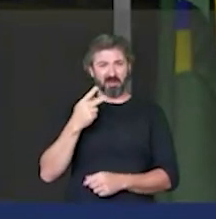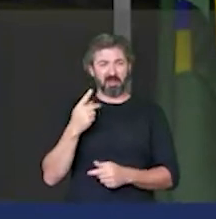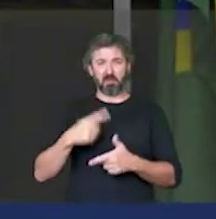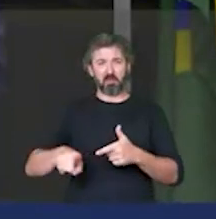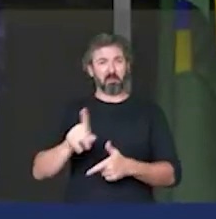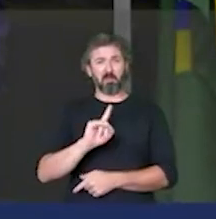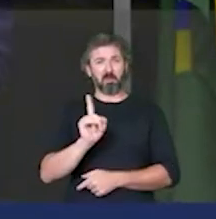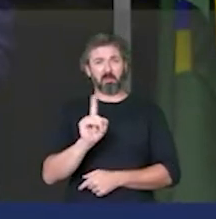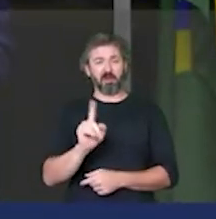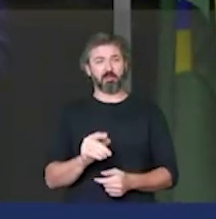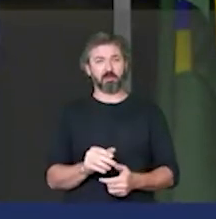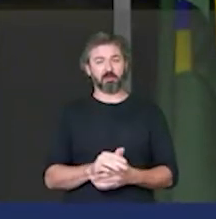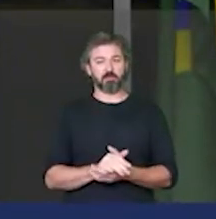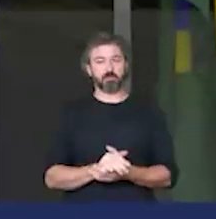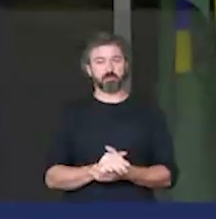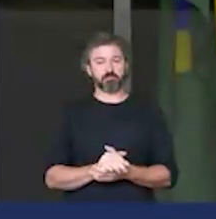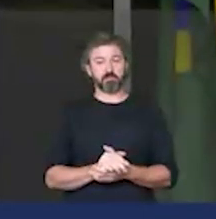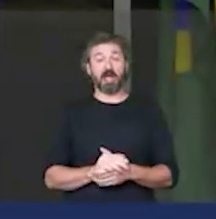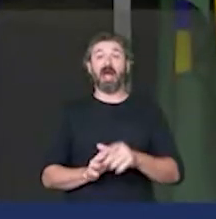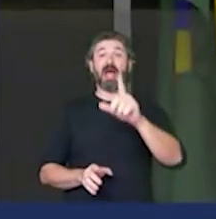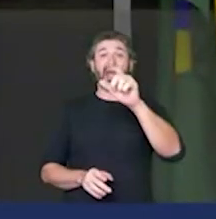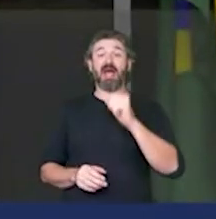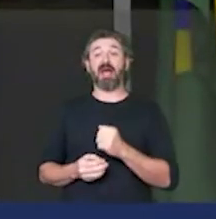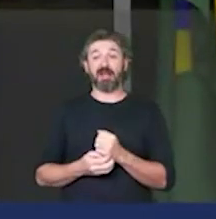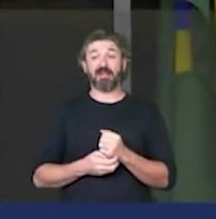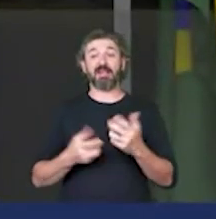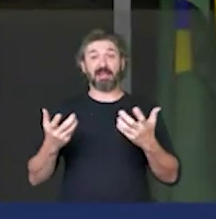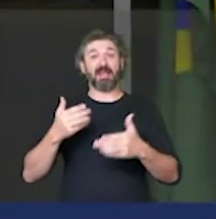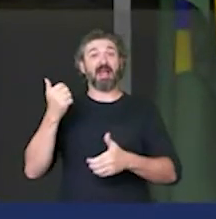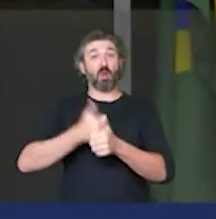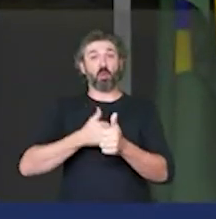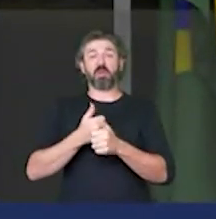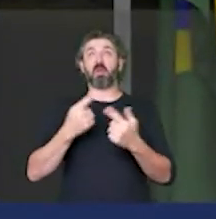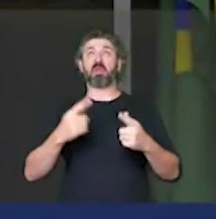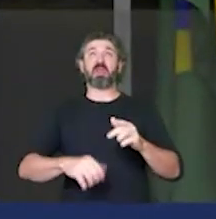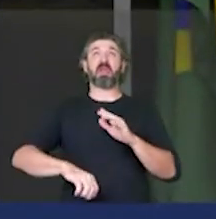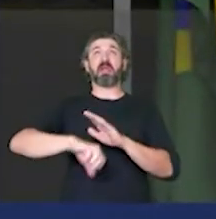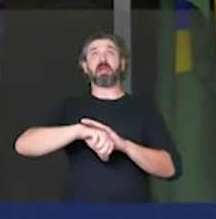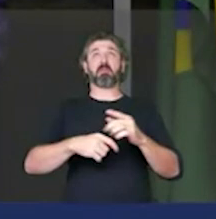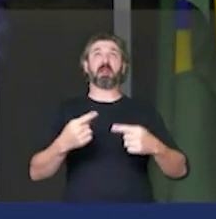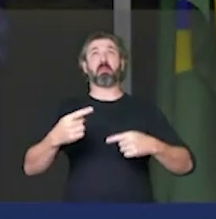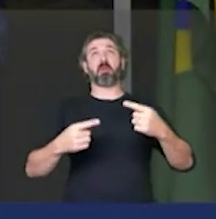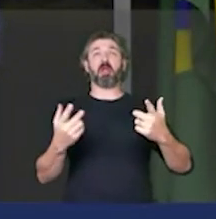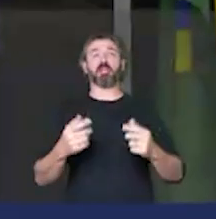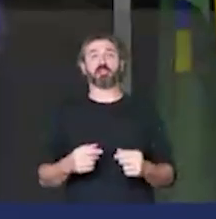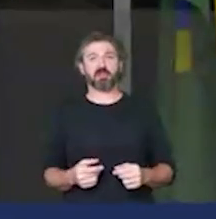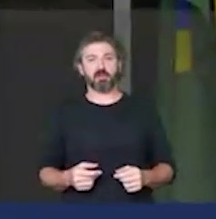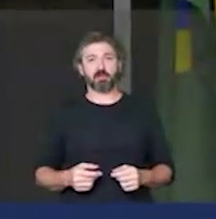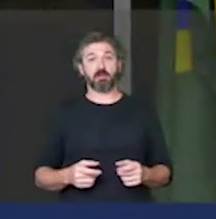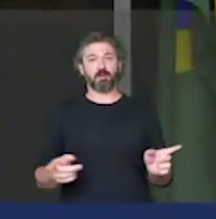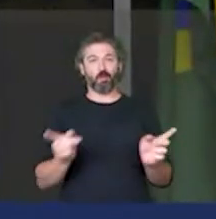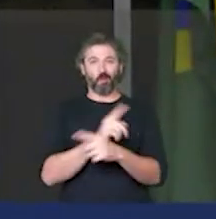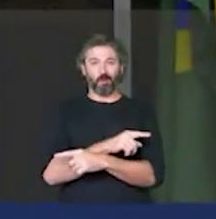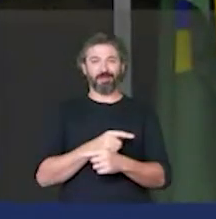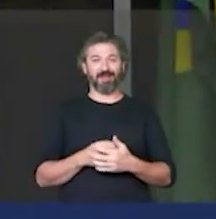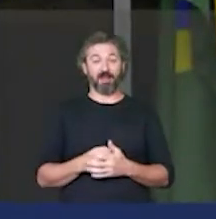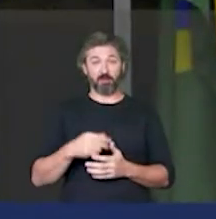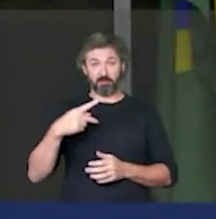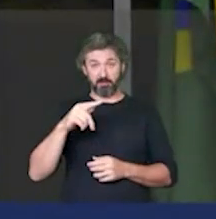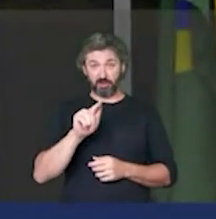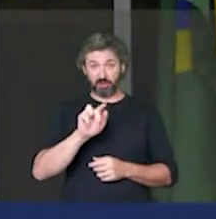vê problema nenhum nisso. Diz que, aliás, quer combater a criminalização da política. É o contrário. O